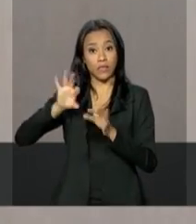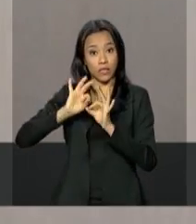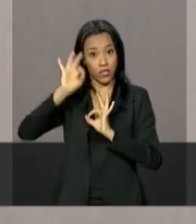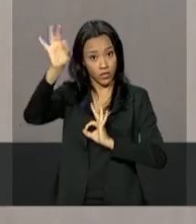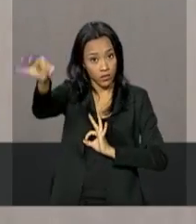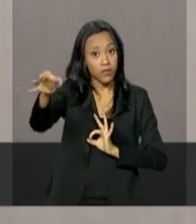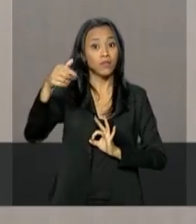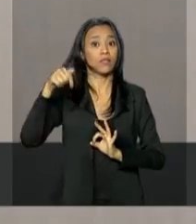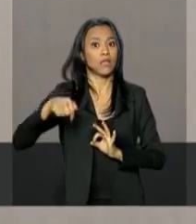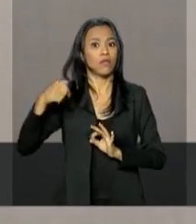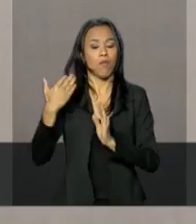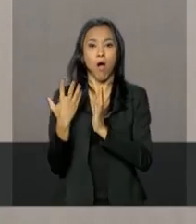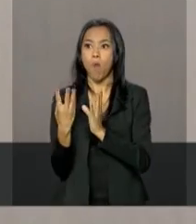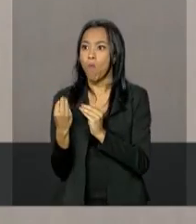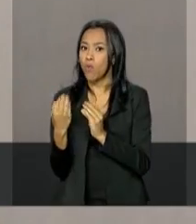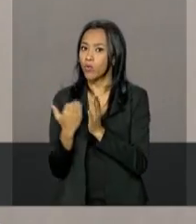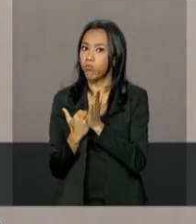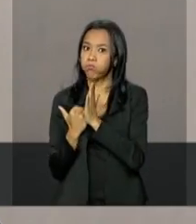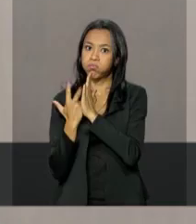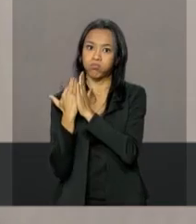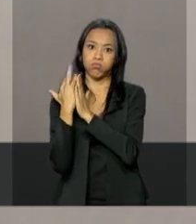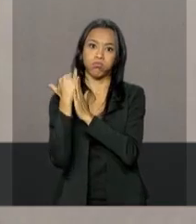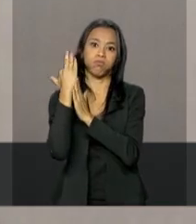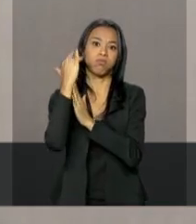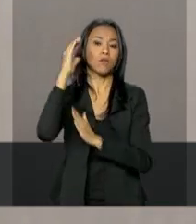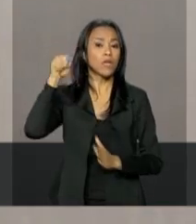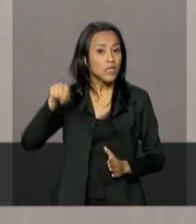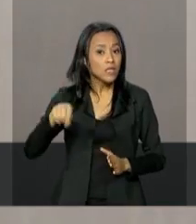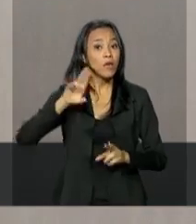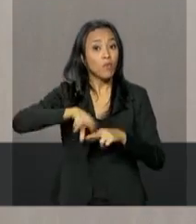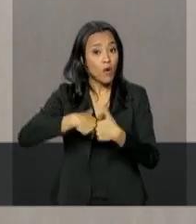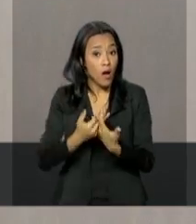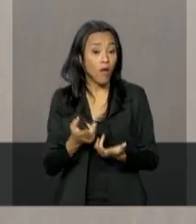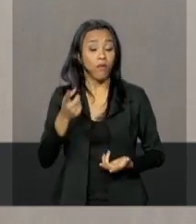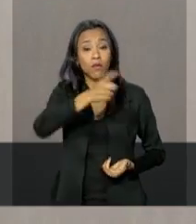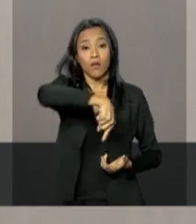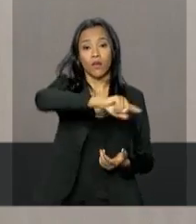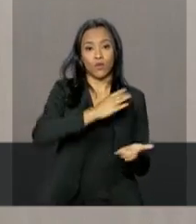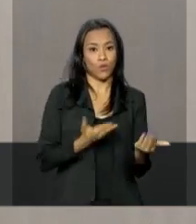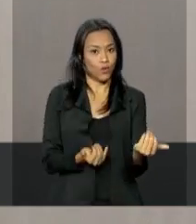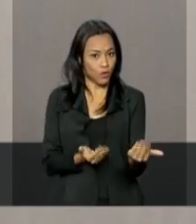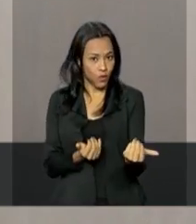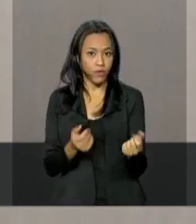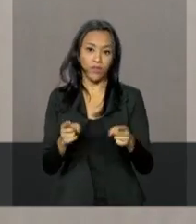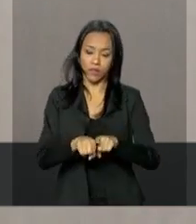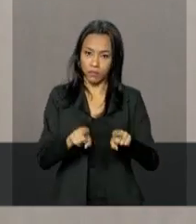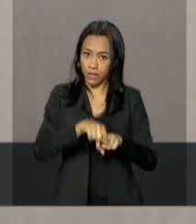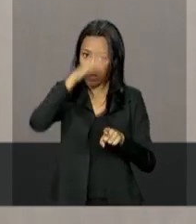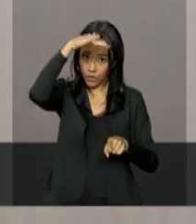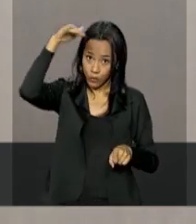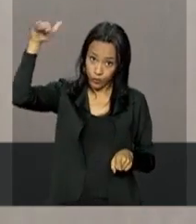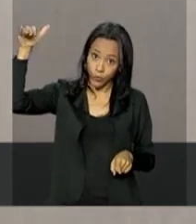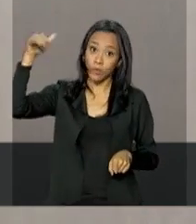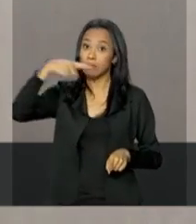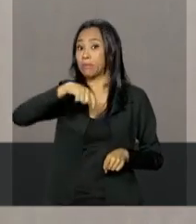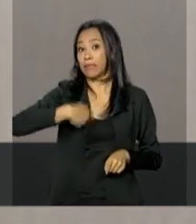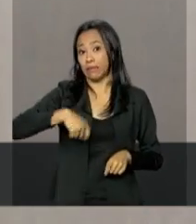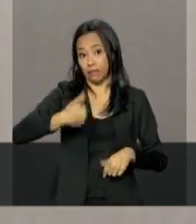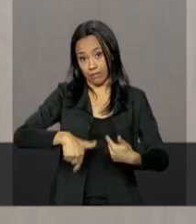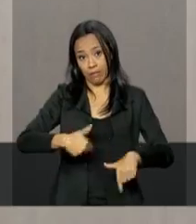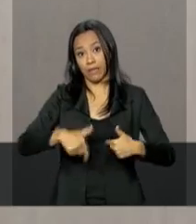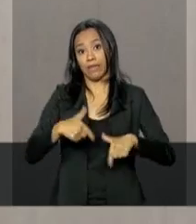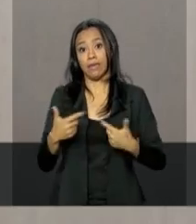que esta expansão é devido à necessidade que os nossos jovens e jovens adultos têm que trabalhar